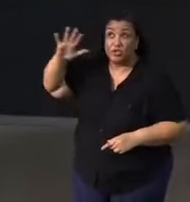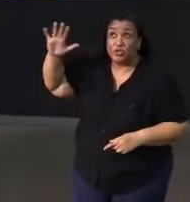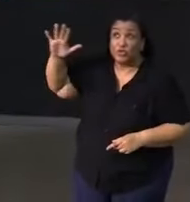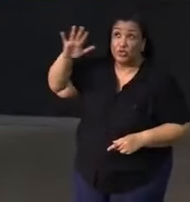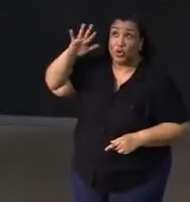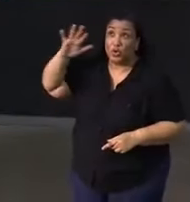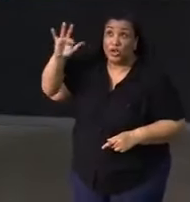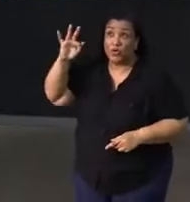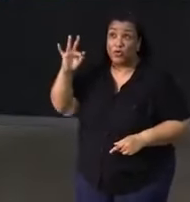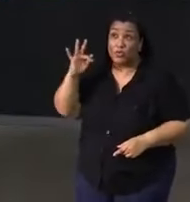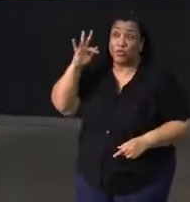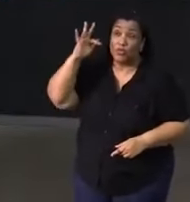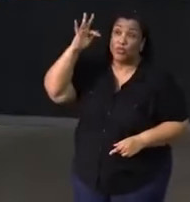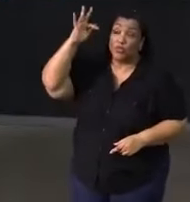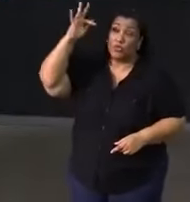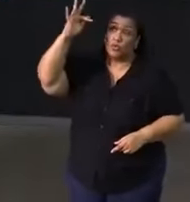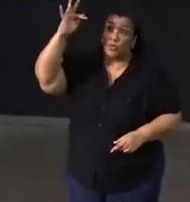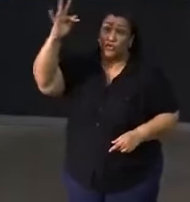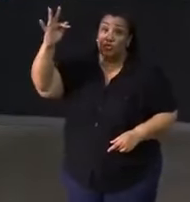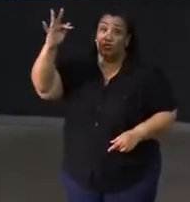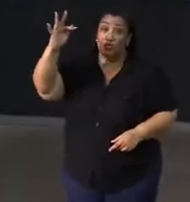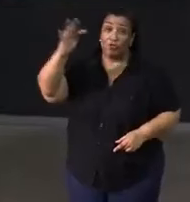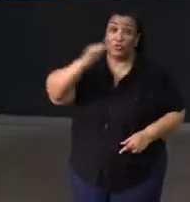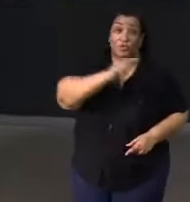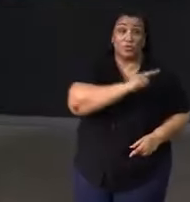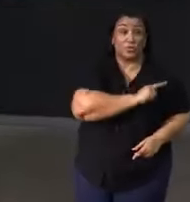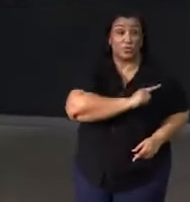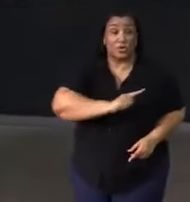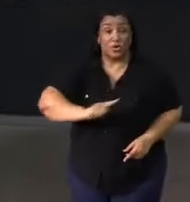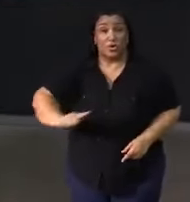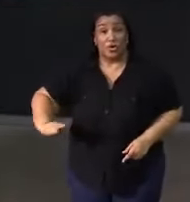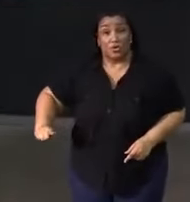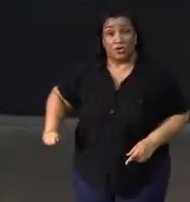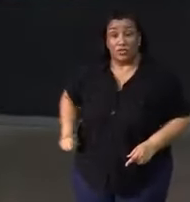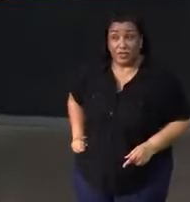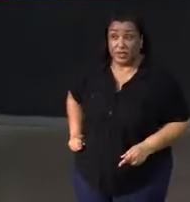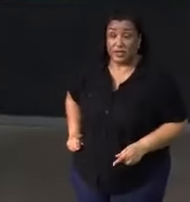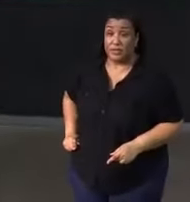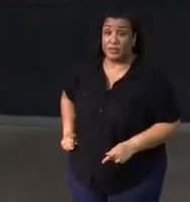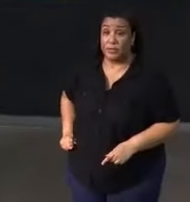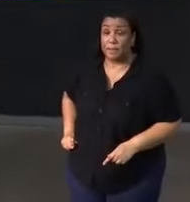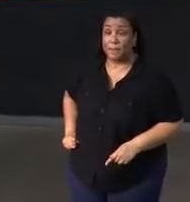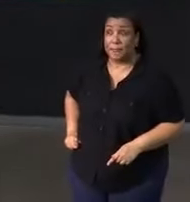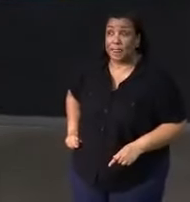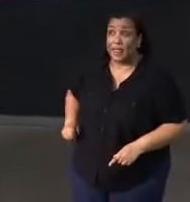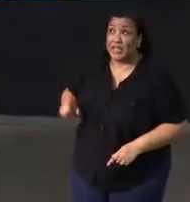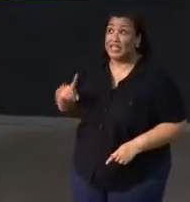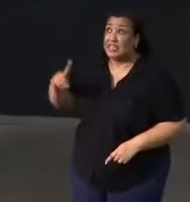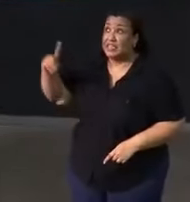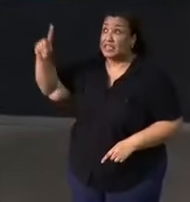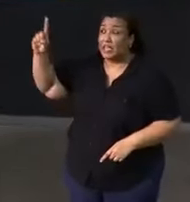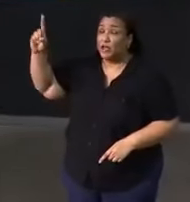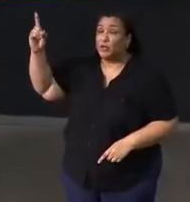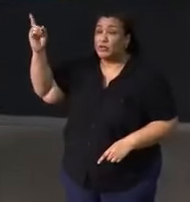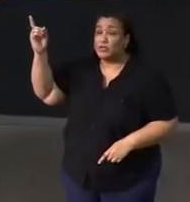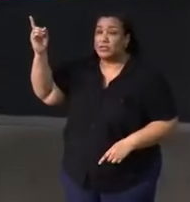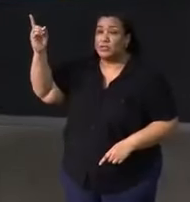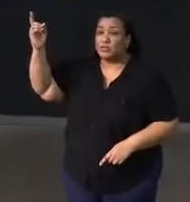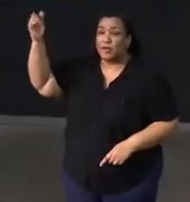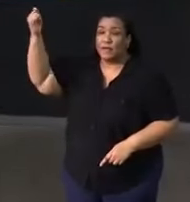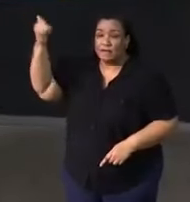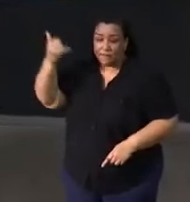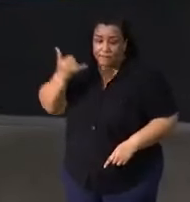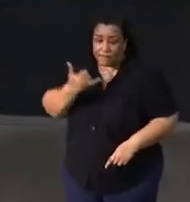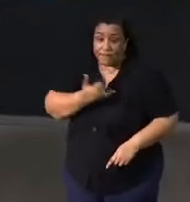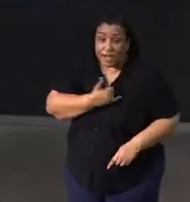governante de sua tribo. E mais uma vez Deus confirma esse sonho profético no coração de José, de que